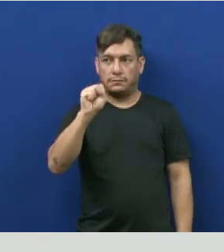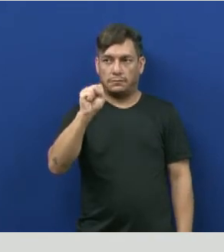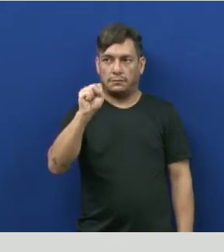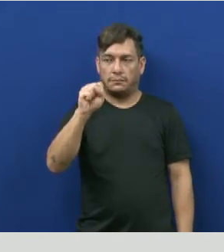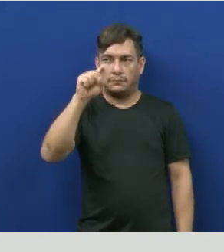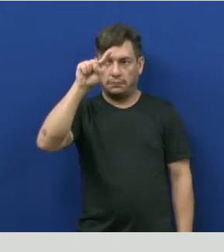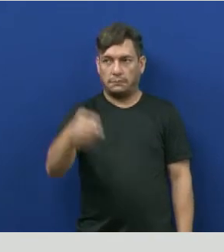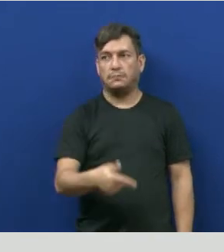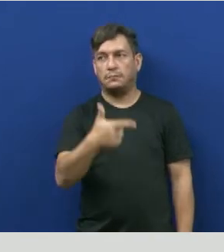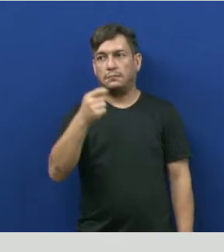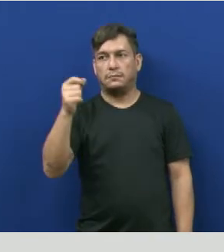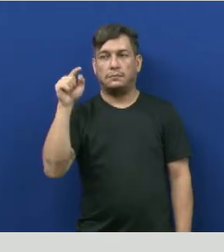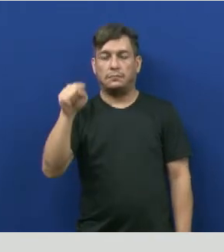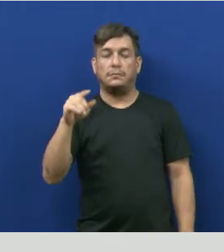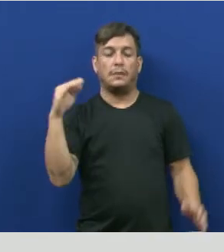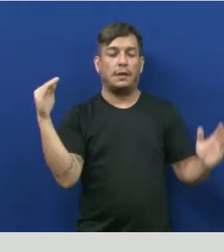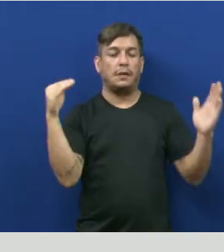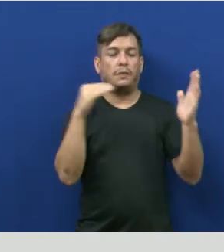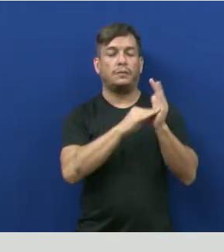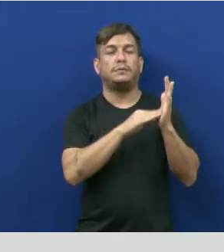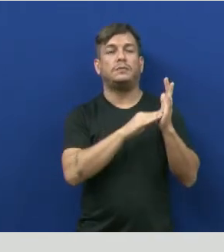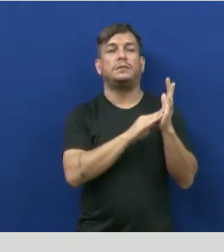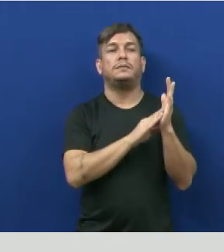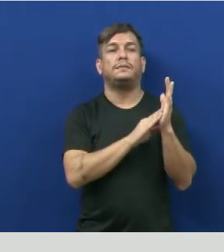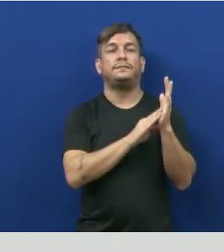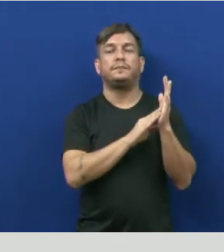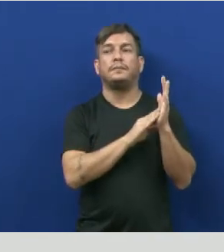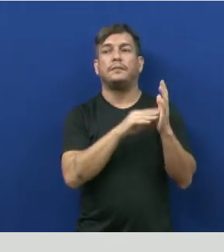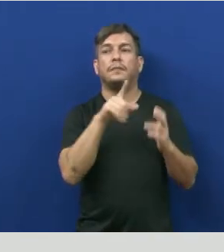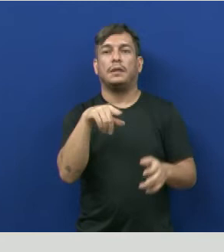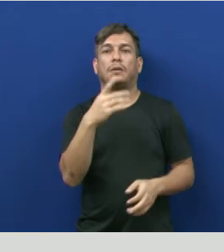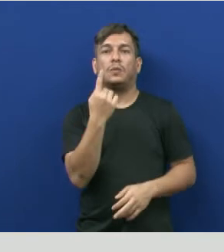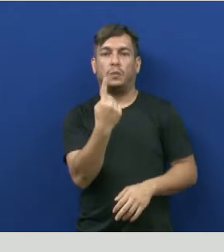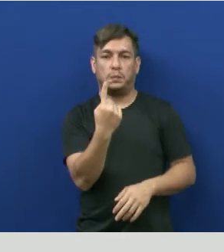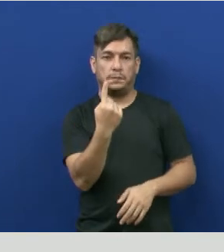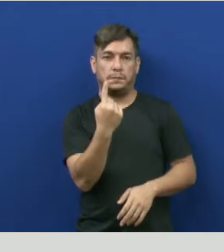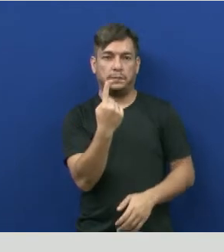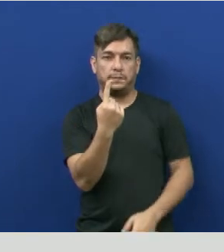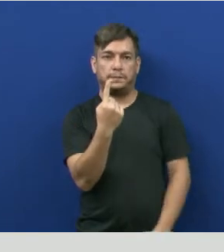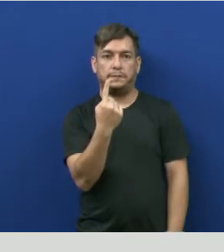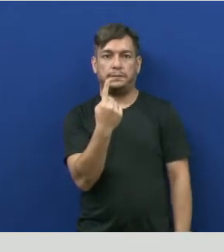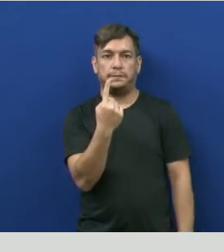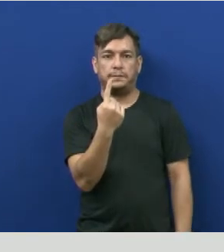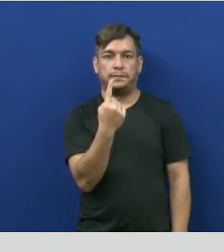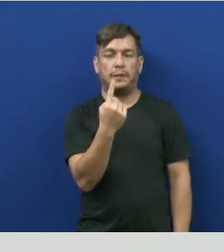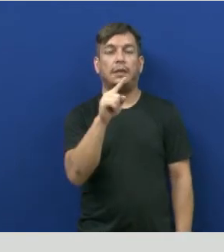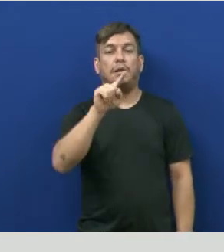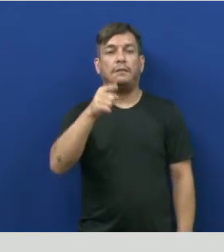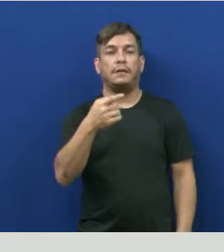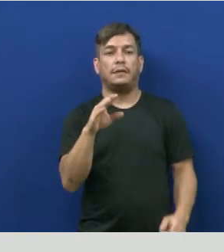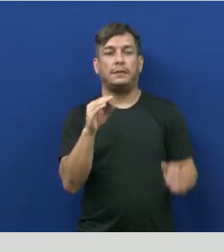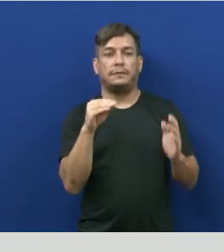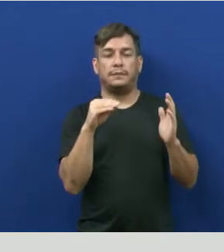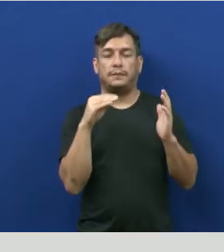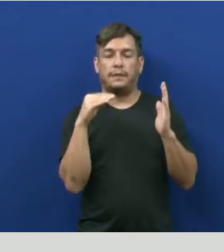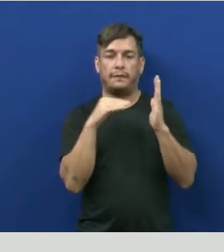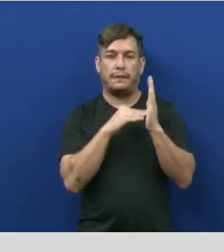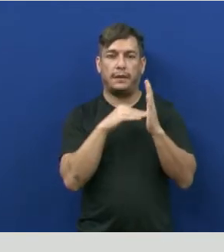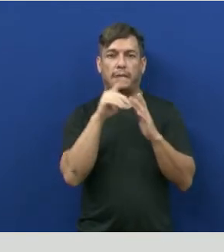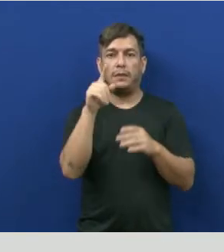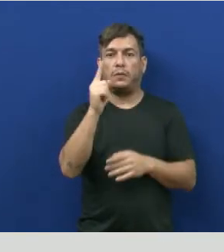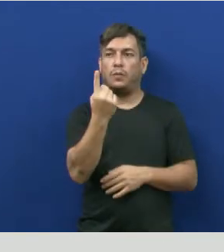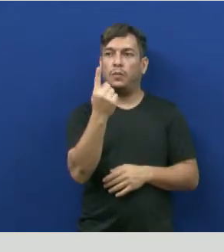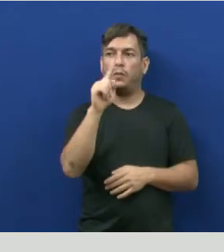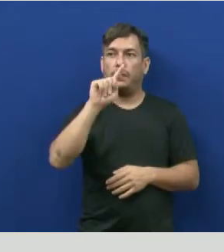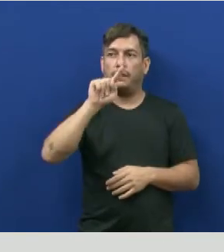que se eu trouxer essa vírgula até o último valor, o último que aparece aí é o número 1. Então, a vírgula vai ficar aí, 1,